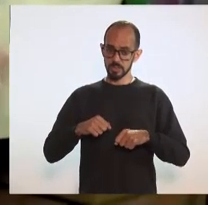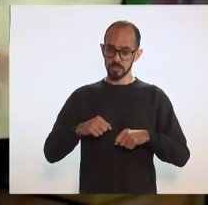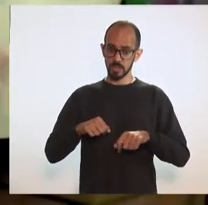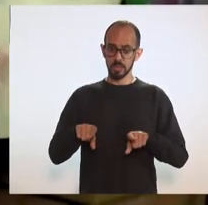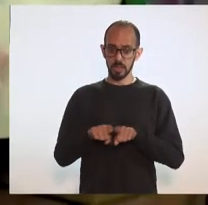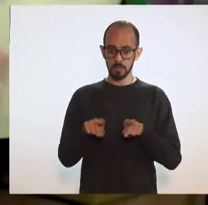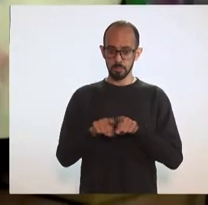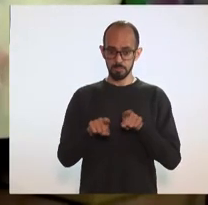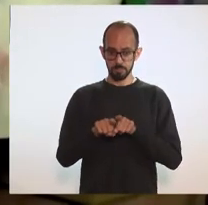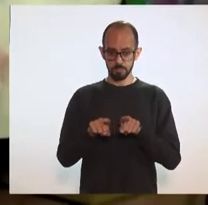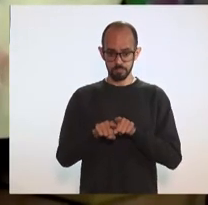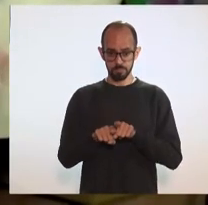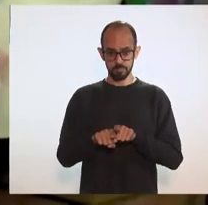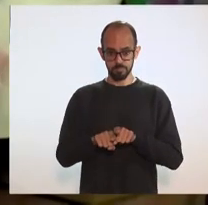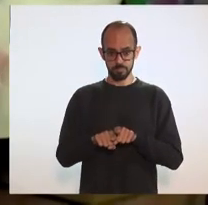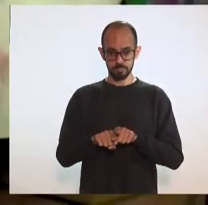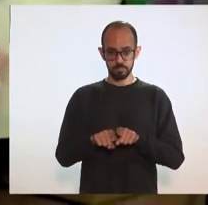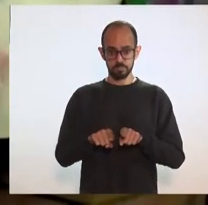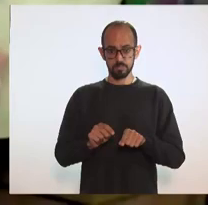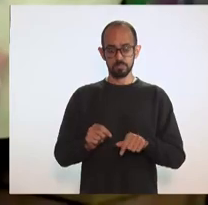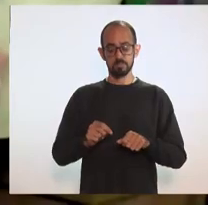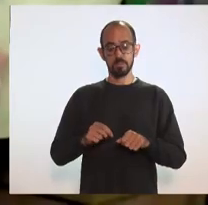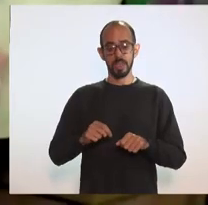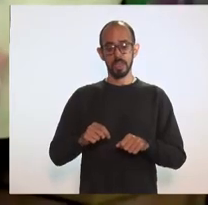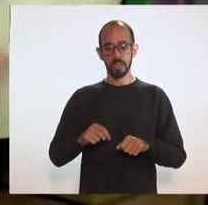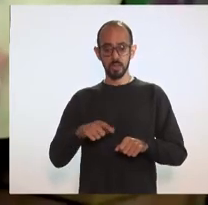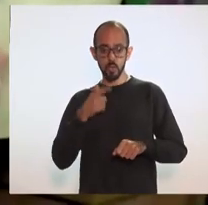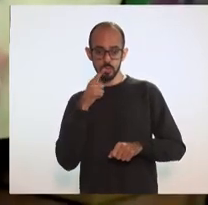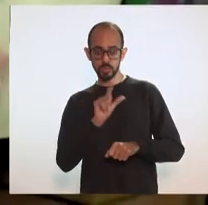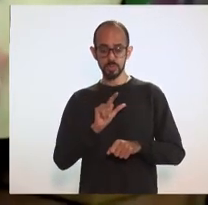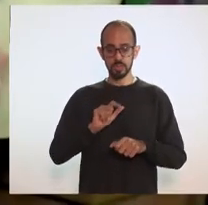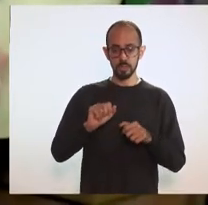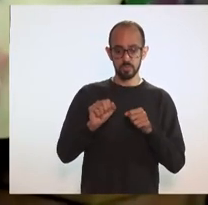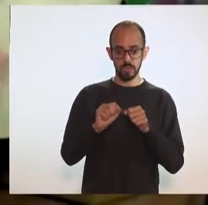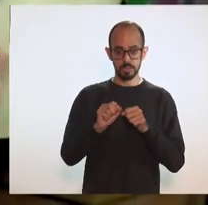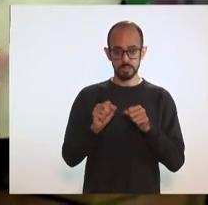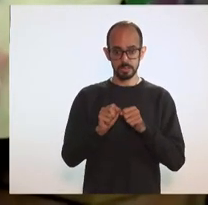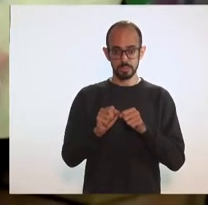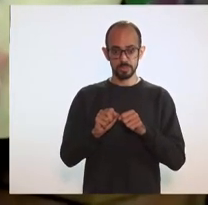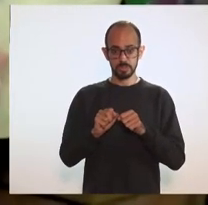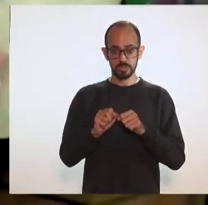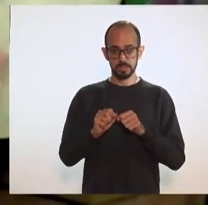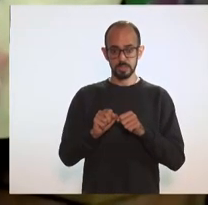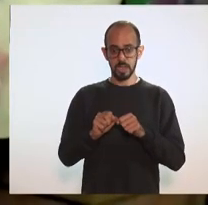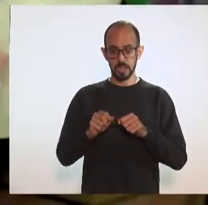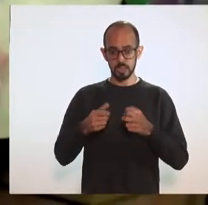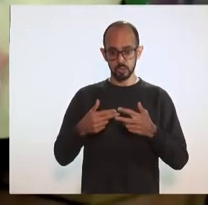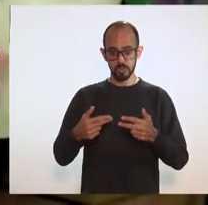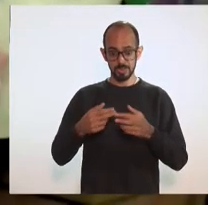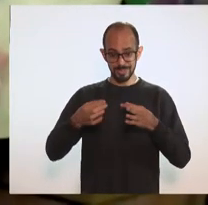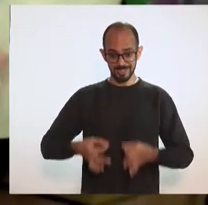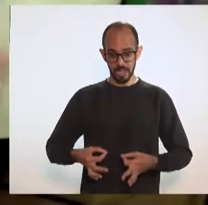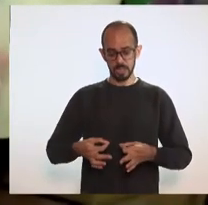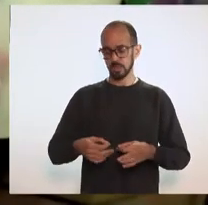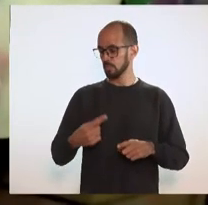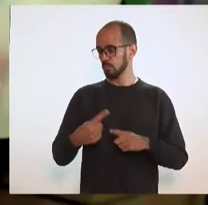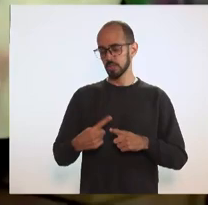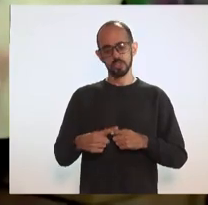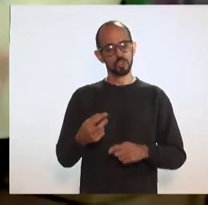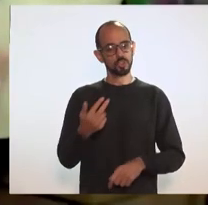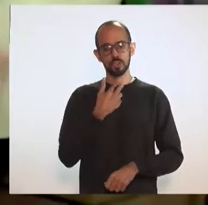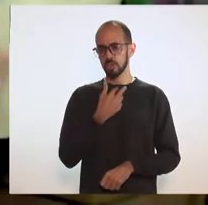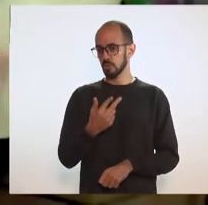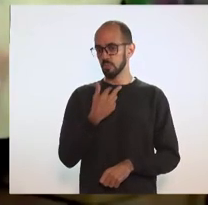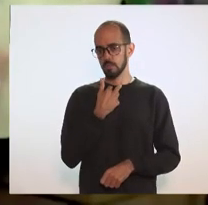assertivas e mais rigorosas com relação ao risco porque não é possível Nós É vermos esses